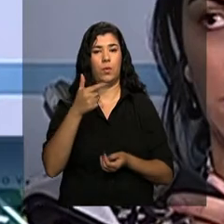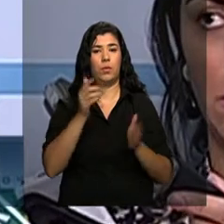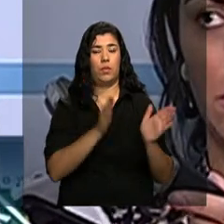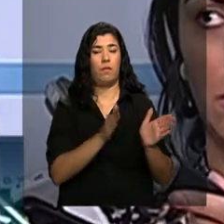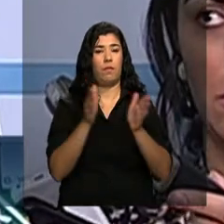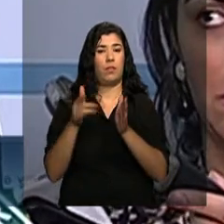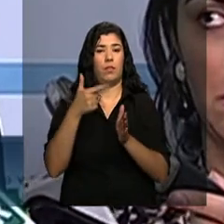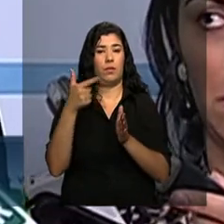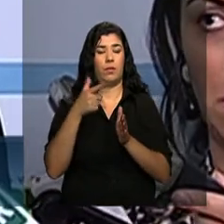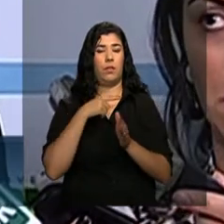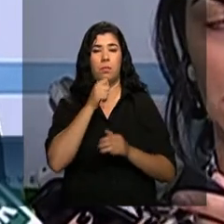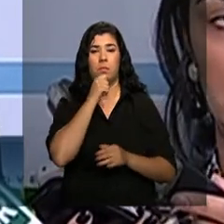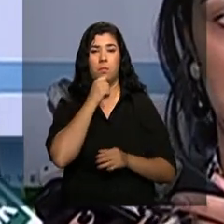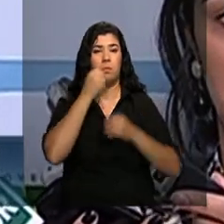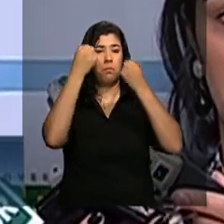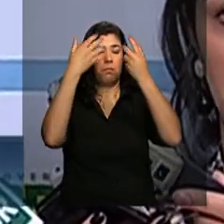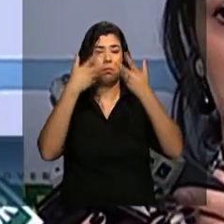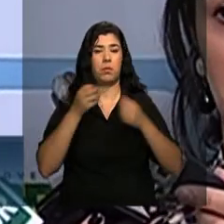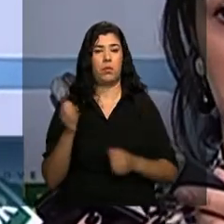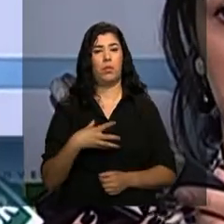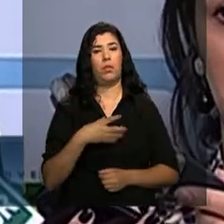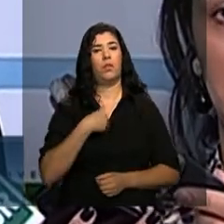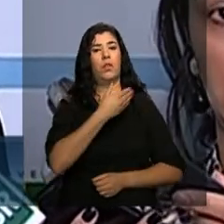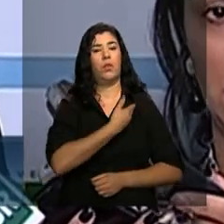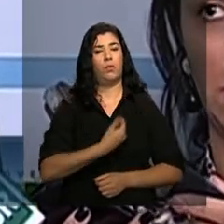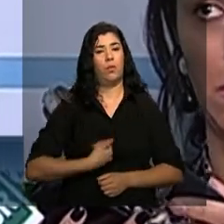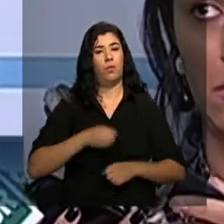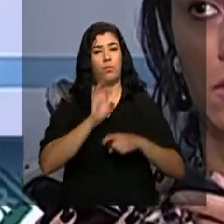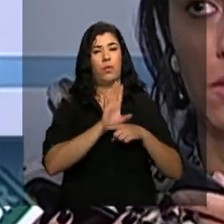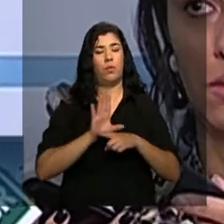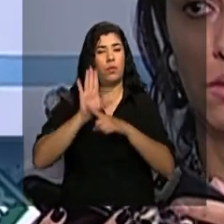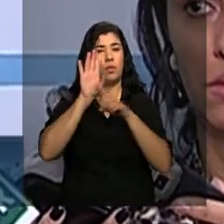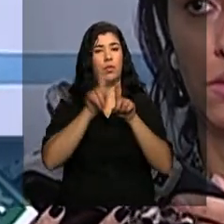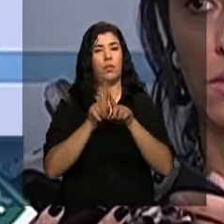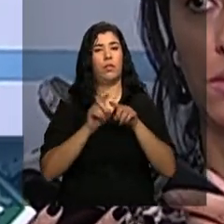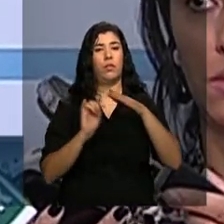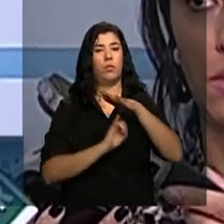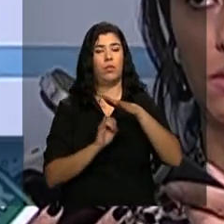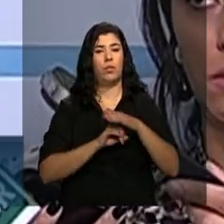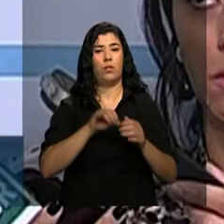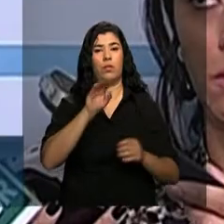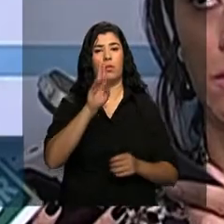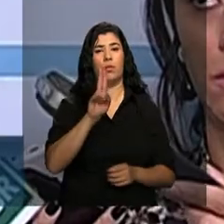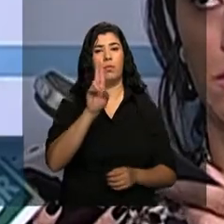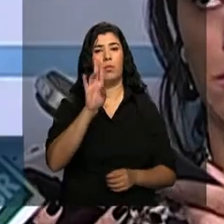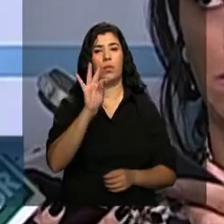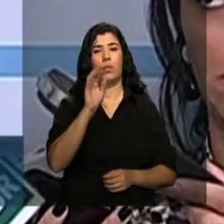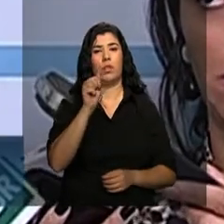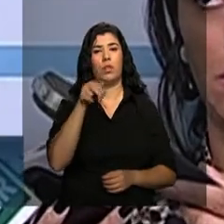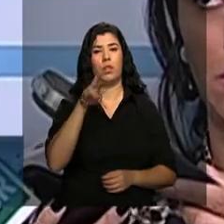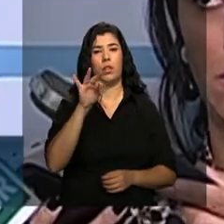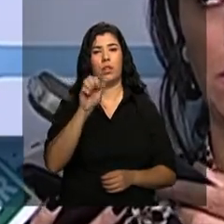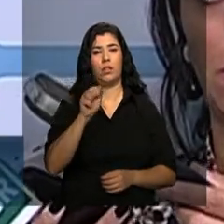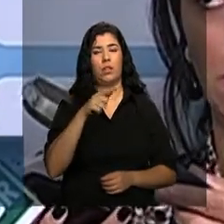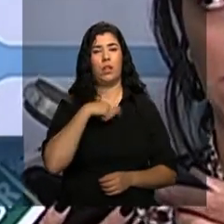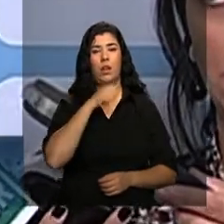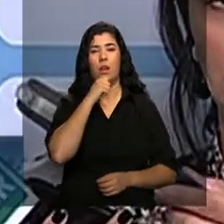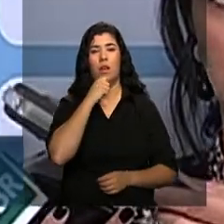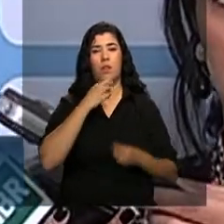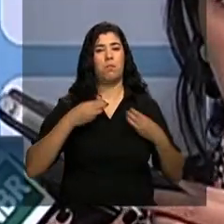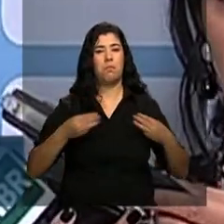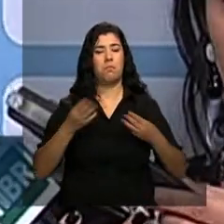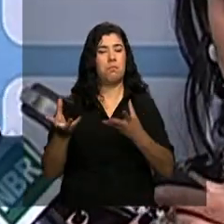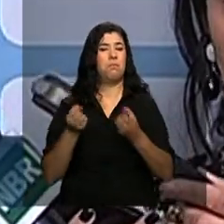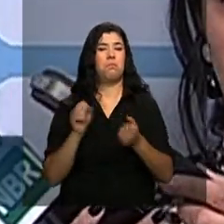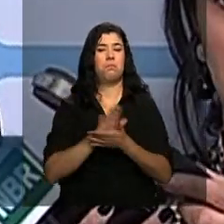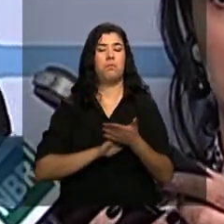concluir a fase 2, mas não tem mais nenhuma novidade. Do governo do estado ou do Instituto Butantan, não chegou nada nem para o Ministério, nem para a